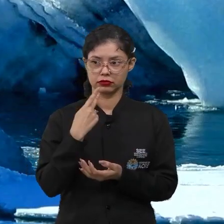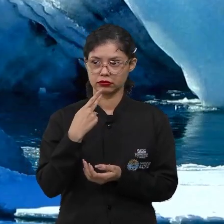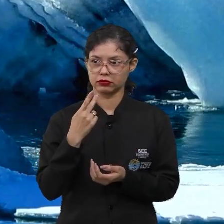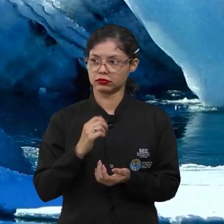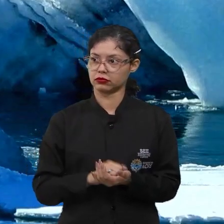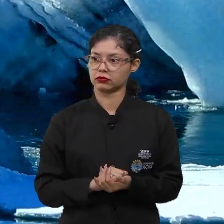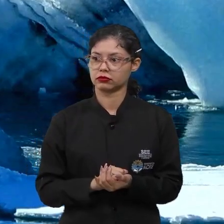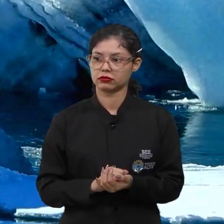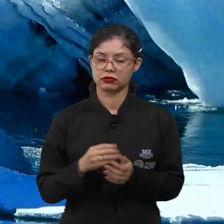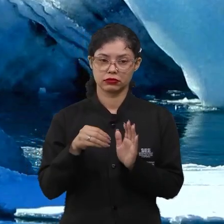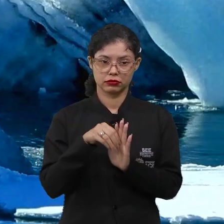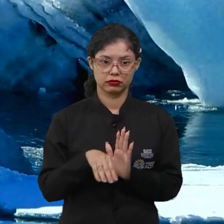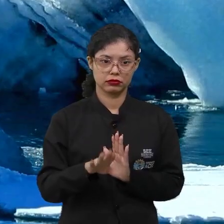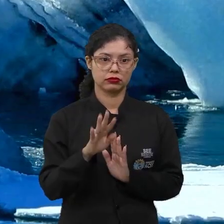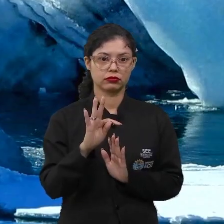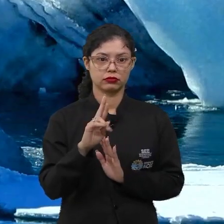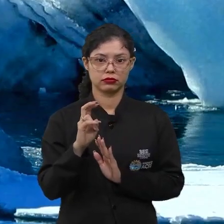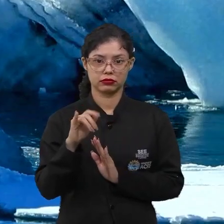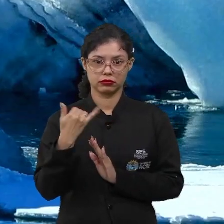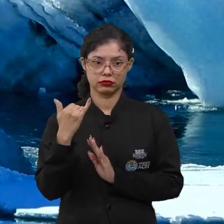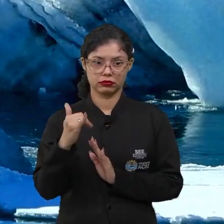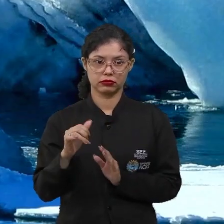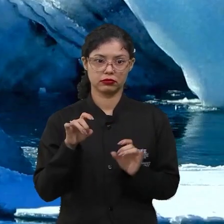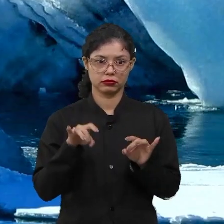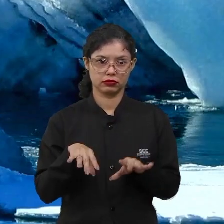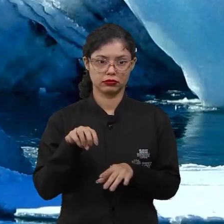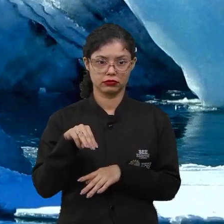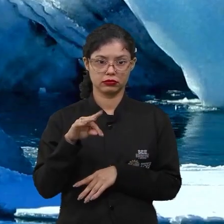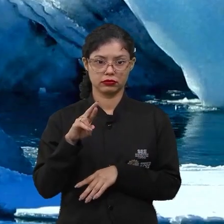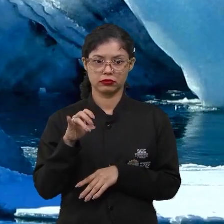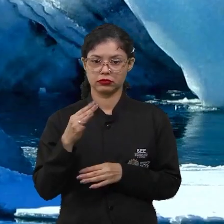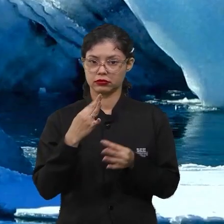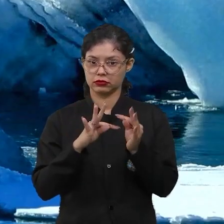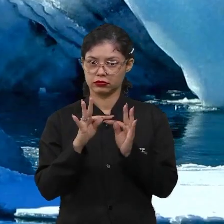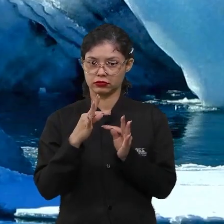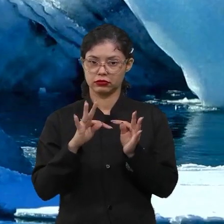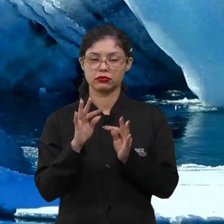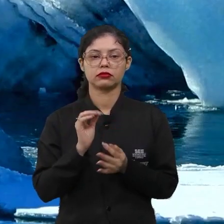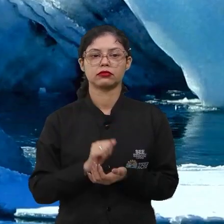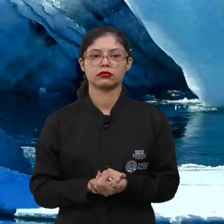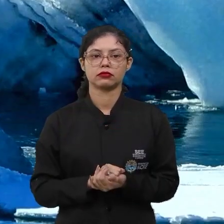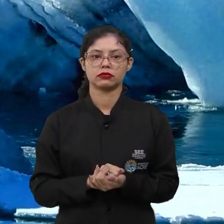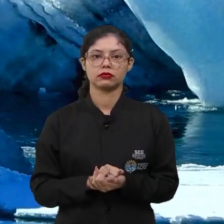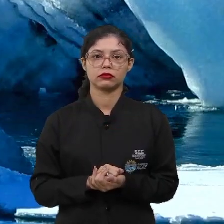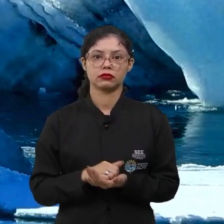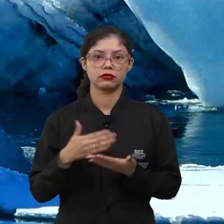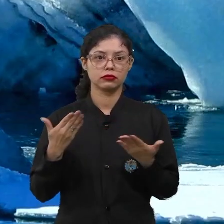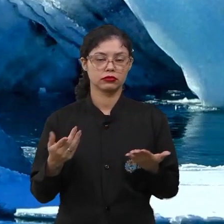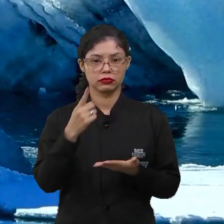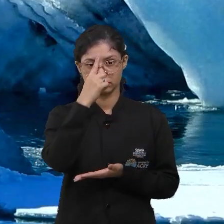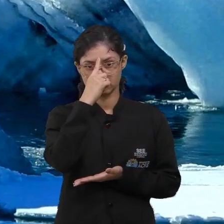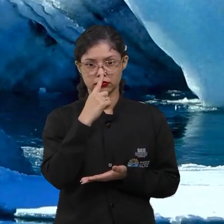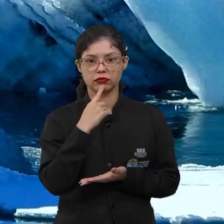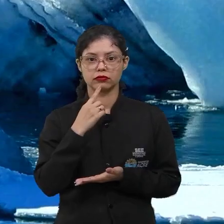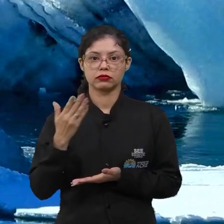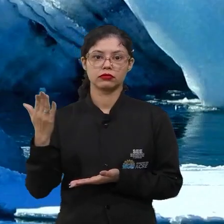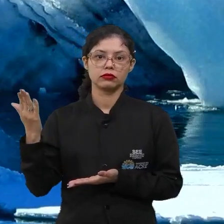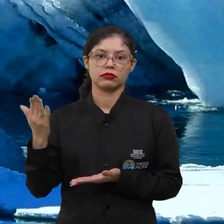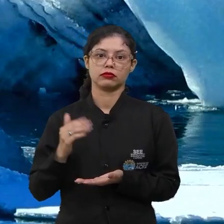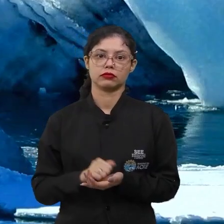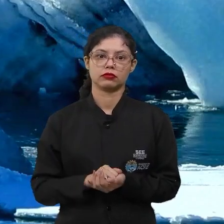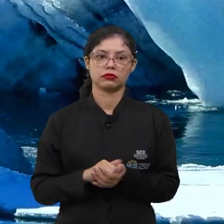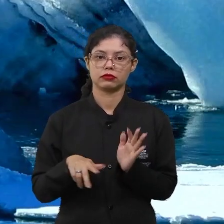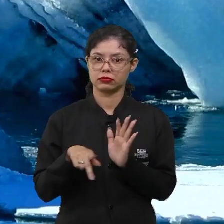aí da transição energética. E, por último, o monopólio de tecnologias. E a imagem, ela